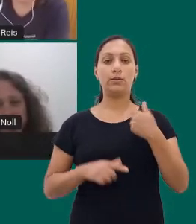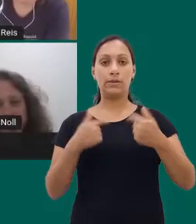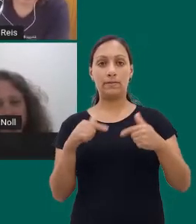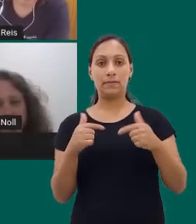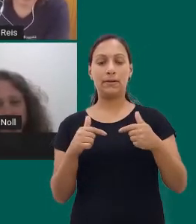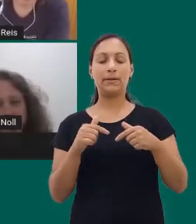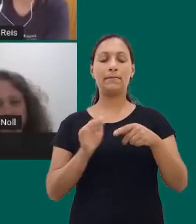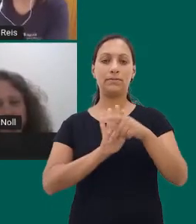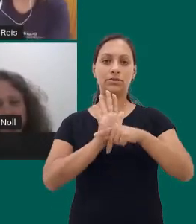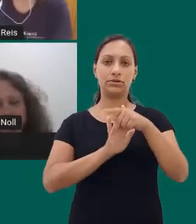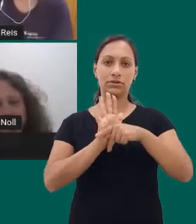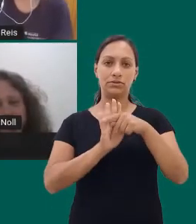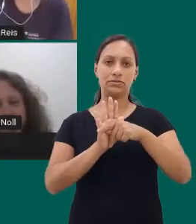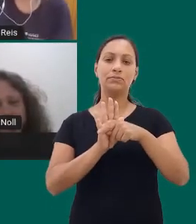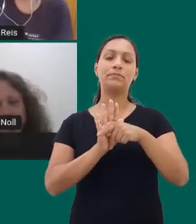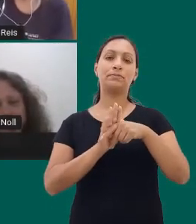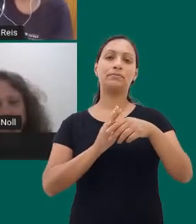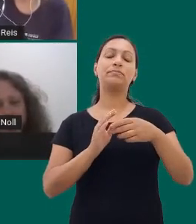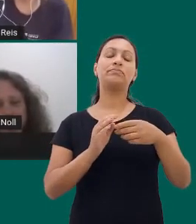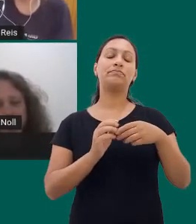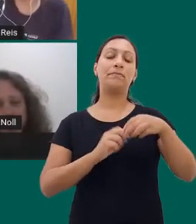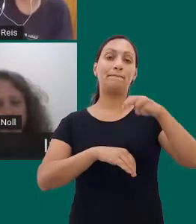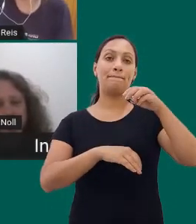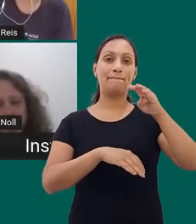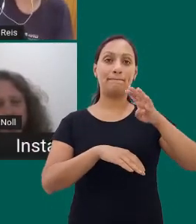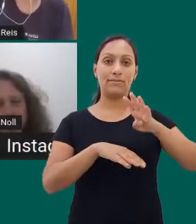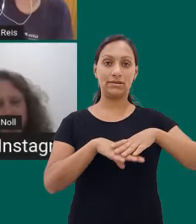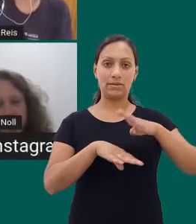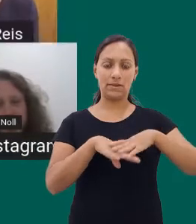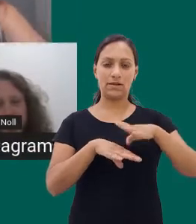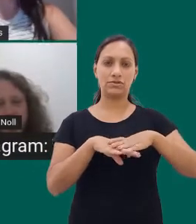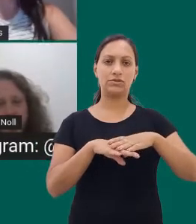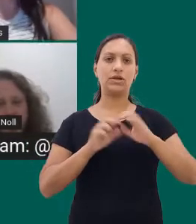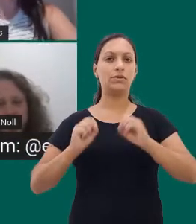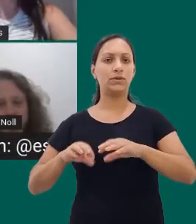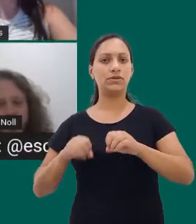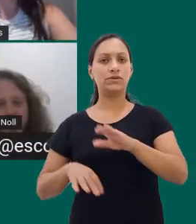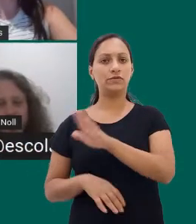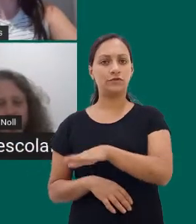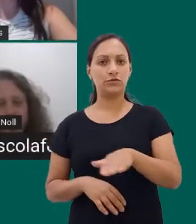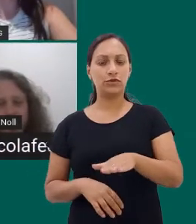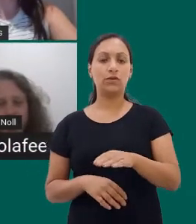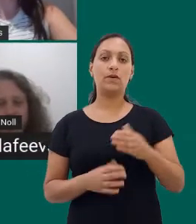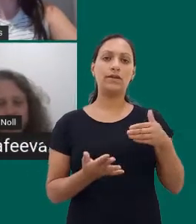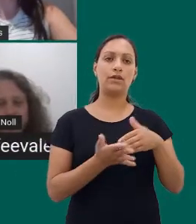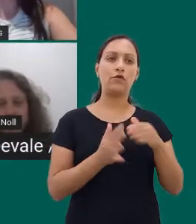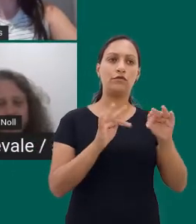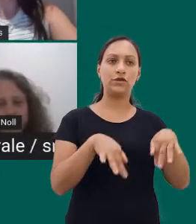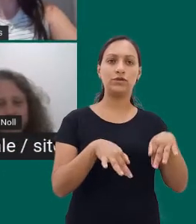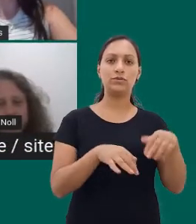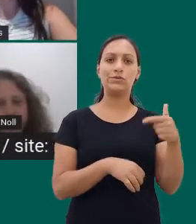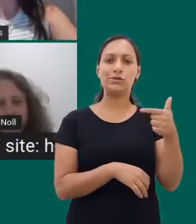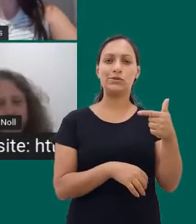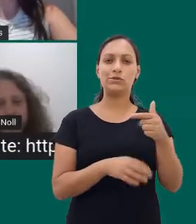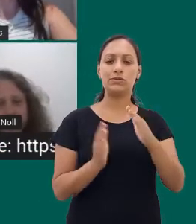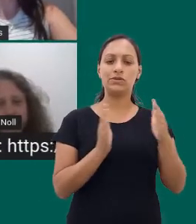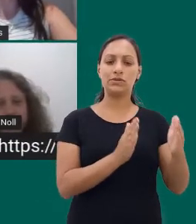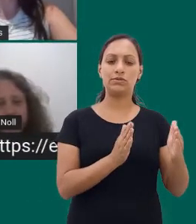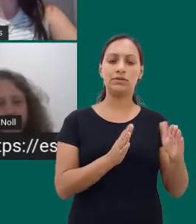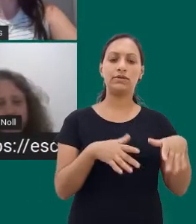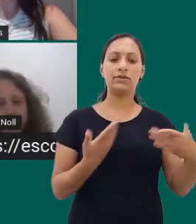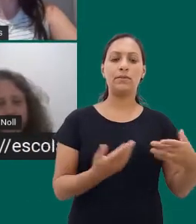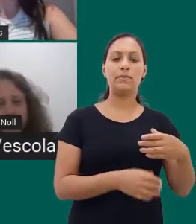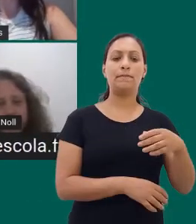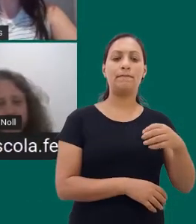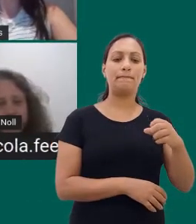chama matematicamente da educação infantil até o final do segundo ciclo. Então, educação infantil, primeiro,